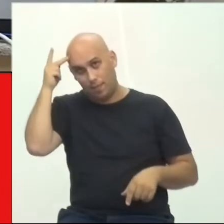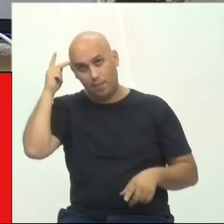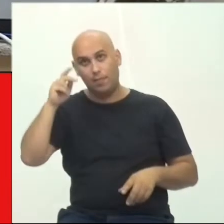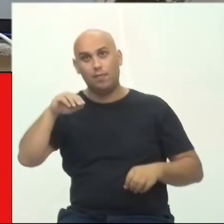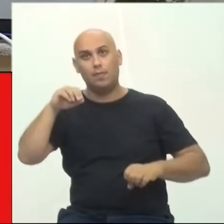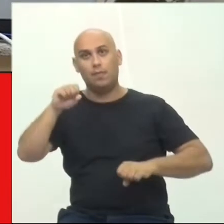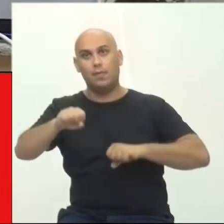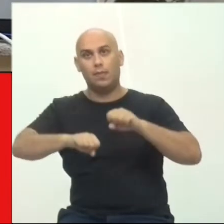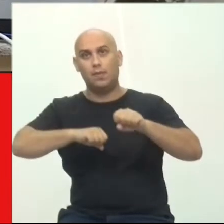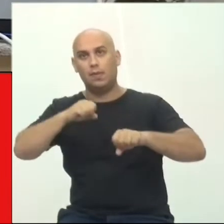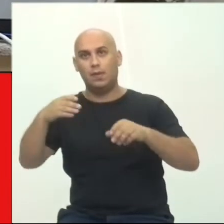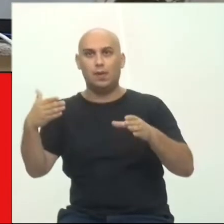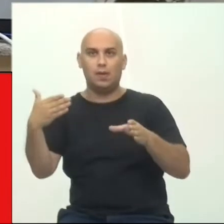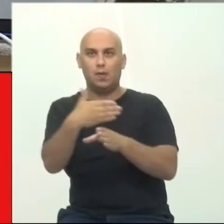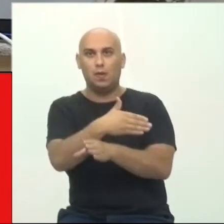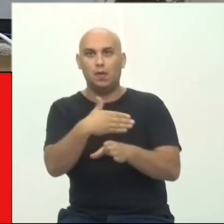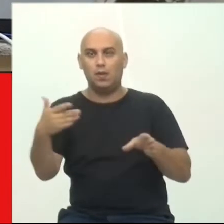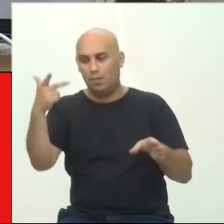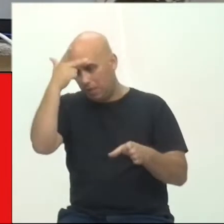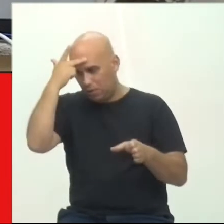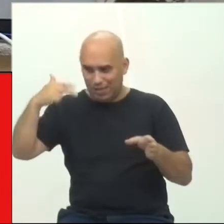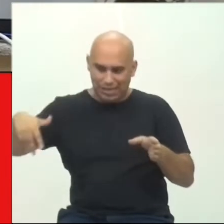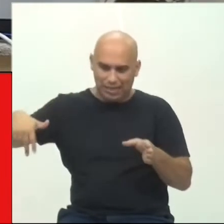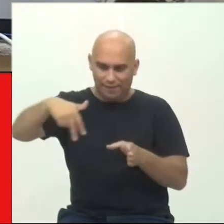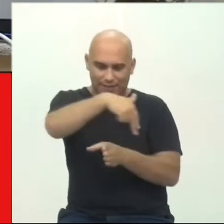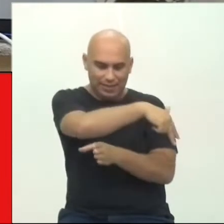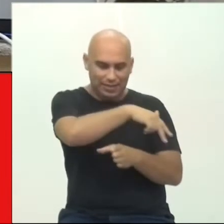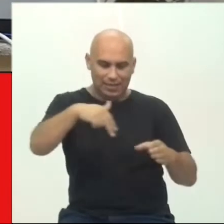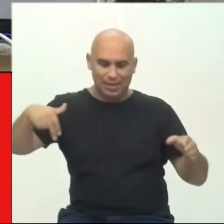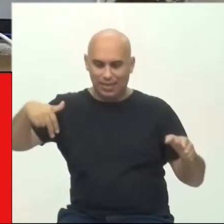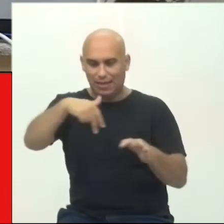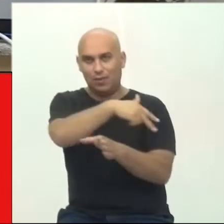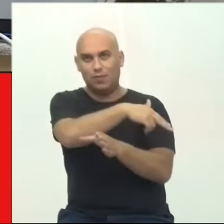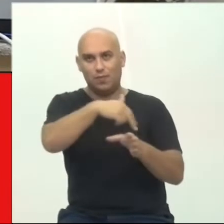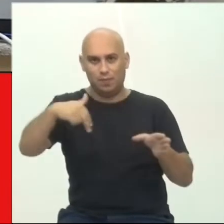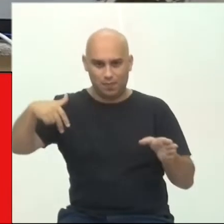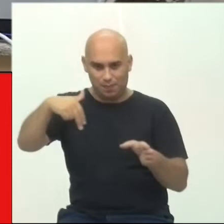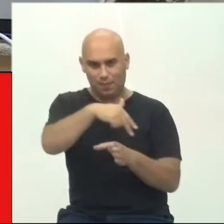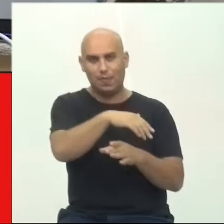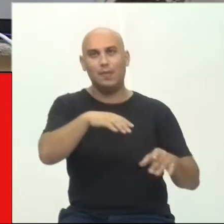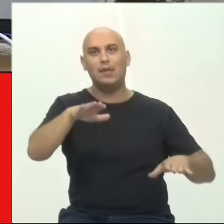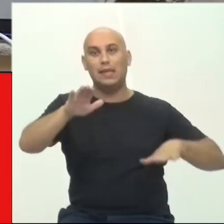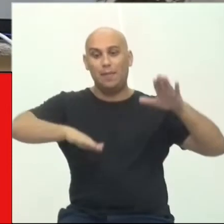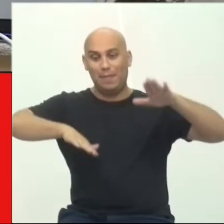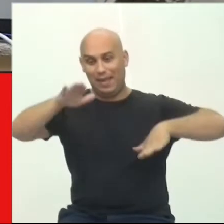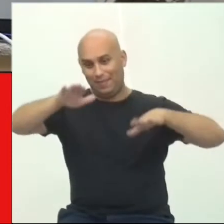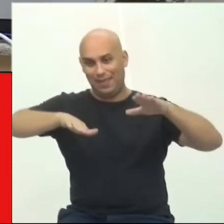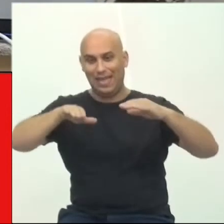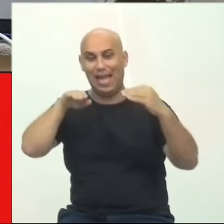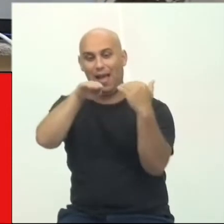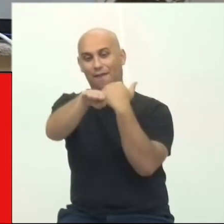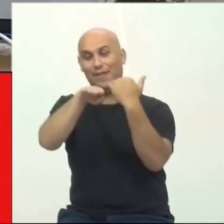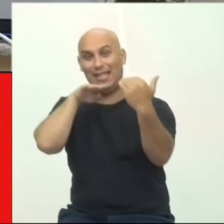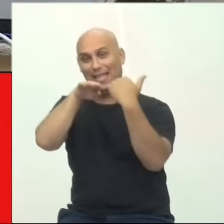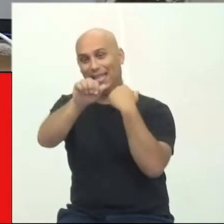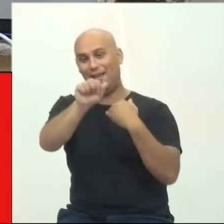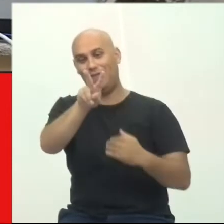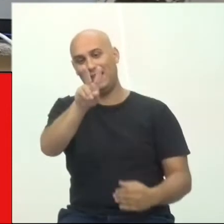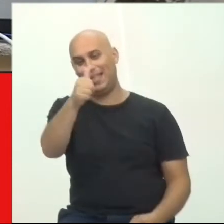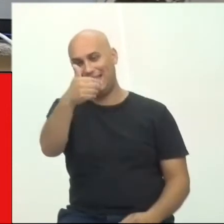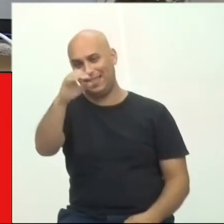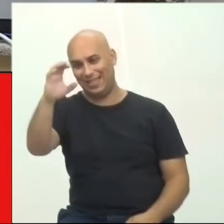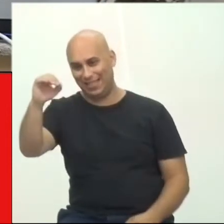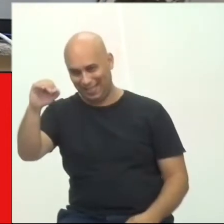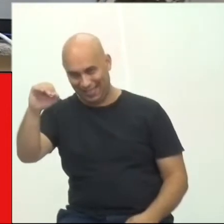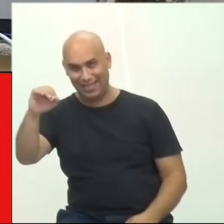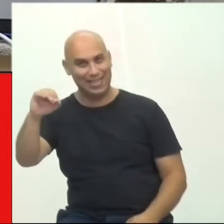poder estar atravessando o tempo inteiro a Avenida Centenário, né? Então, por isso que tem que ter esses intervalos onde entra o